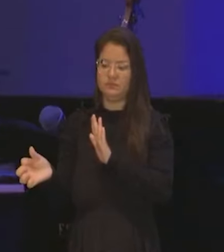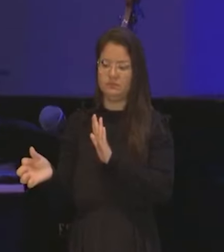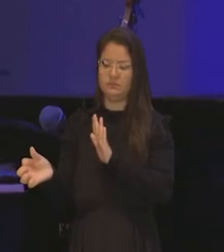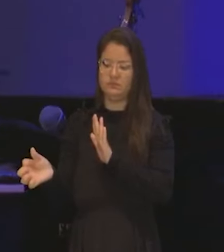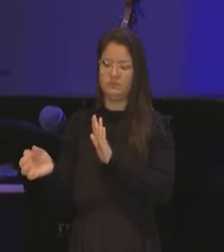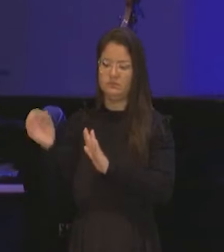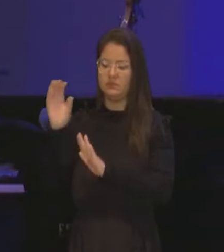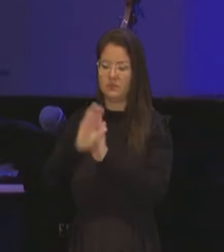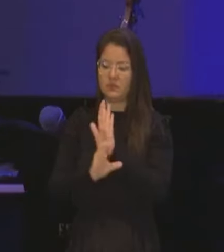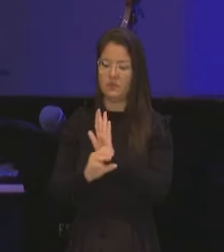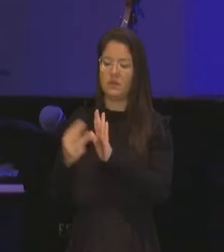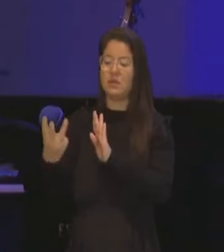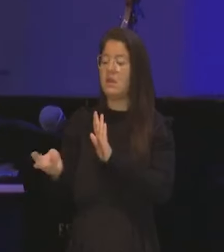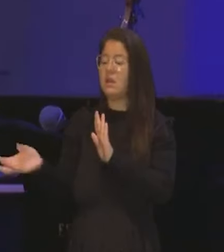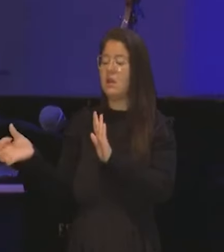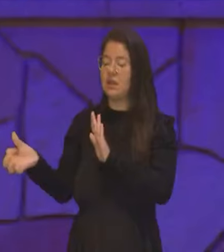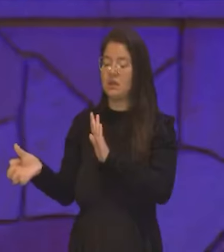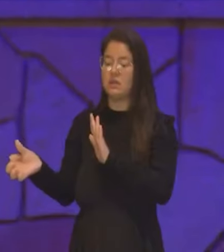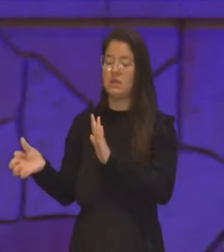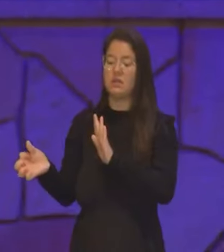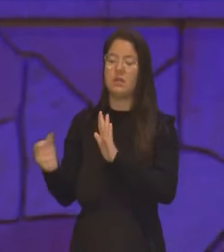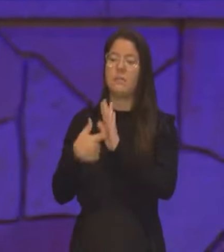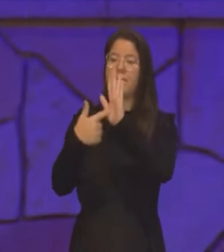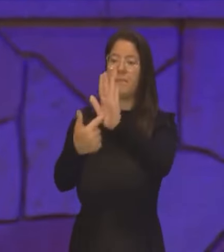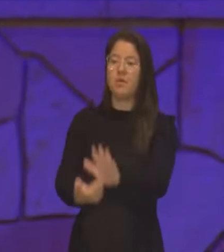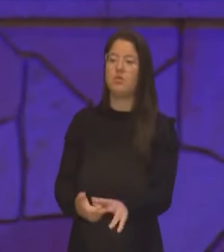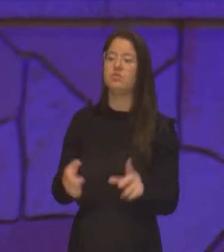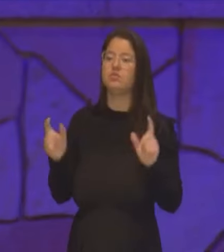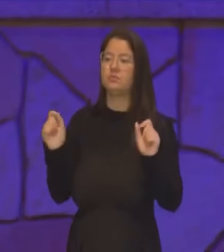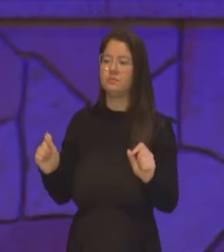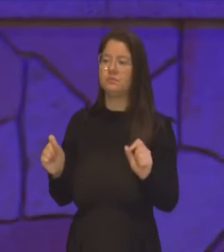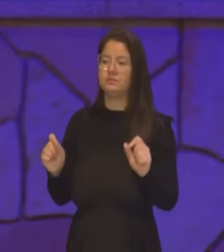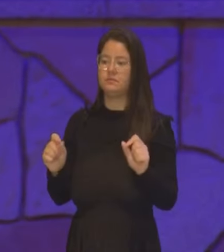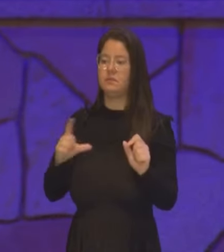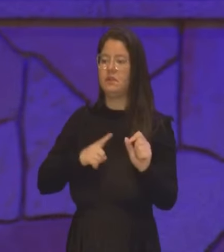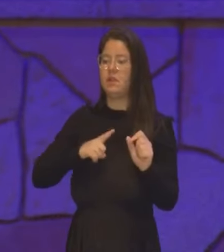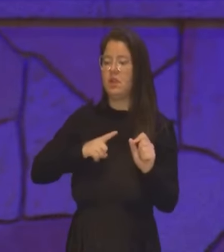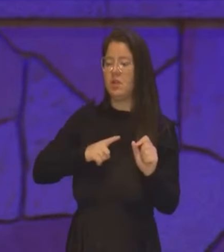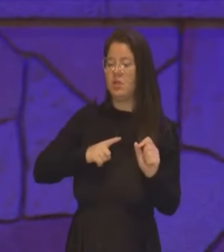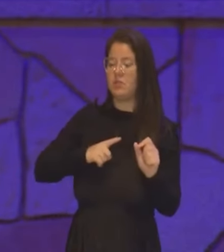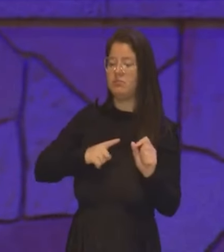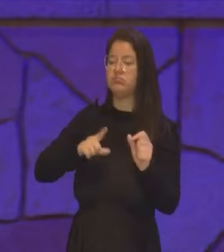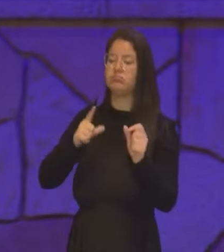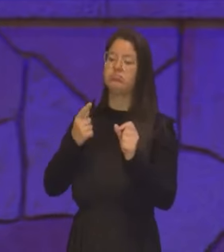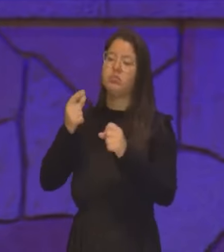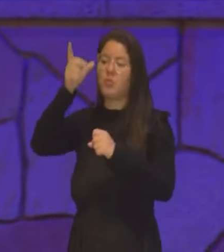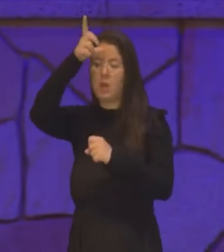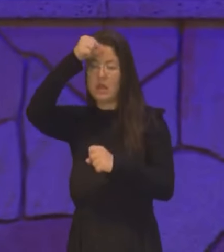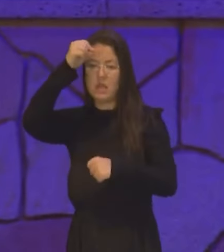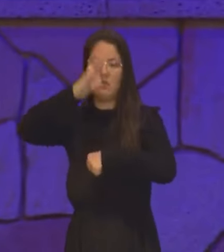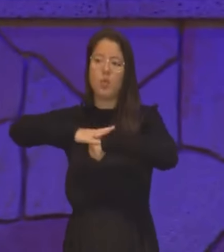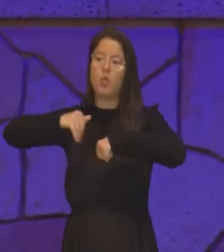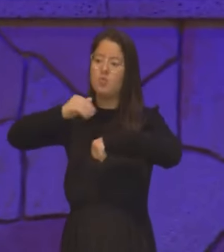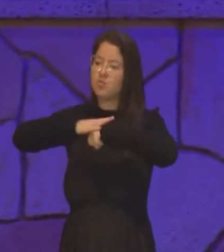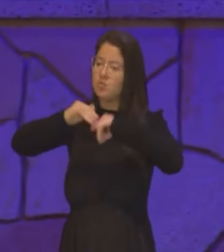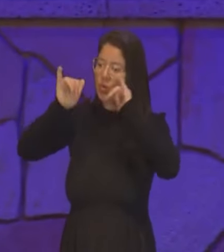E o capítulo 36, ele traz uma palavra de alento.